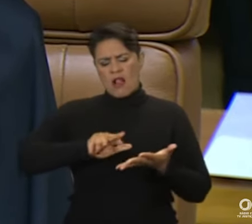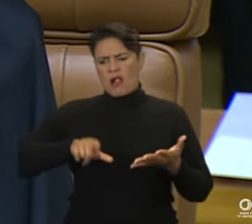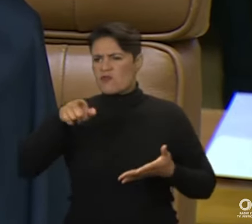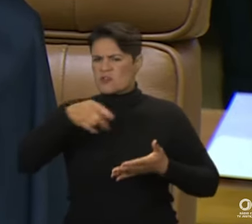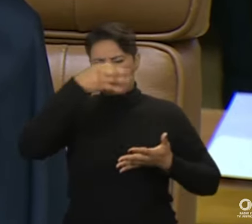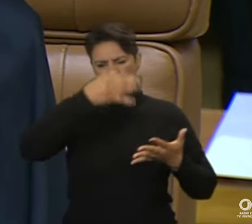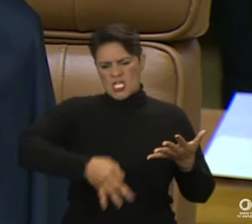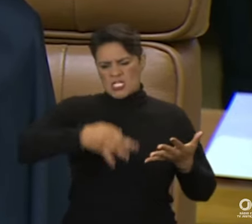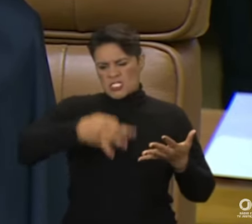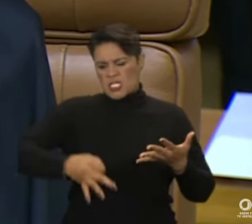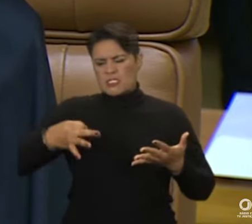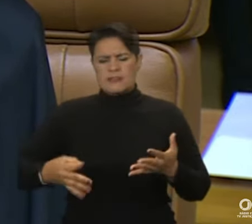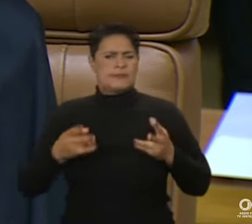para defesa da democracia em nossa pátria.